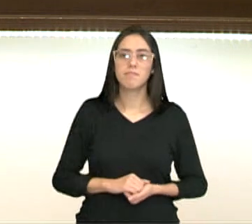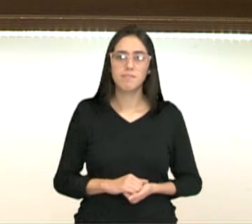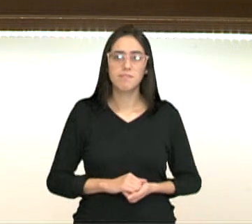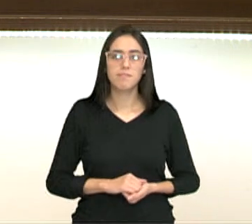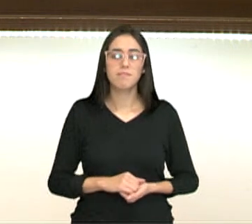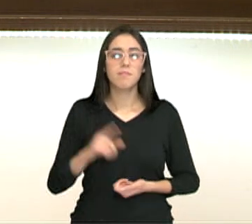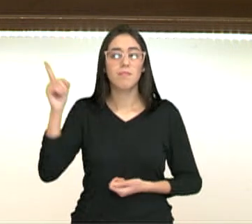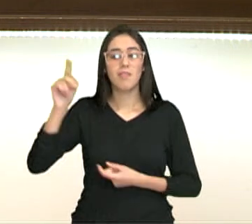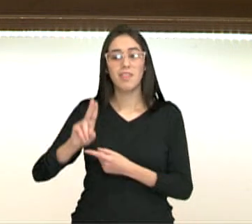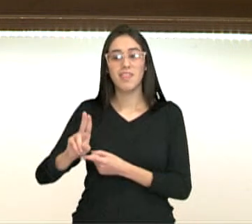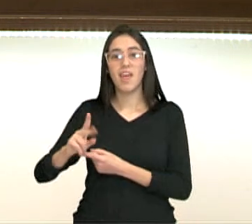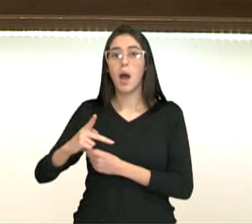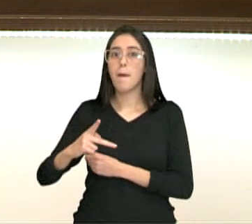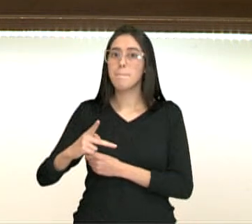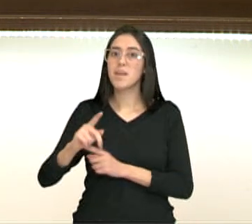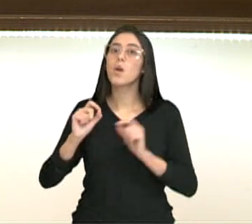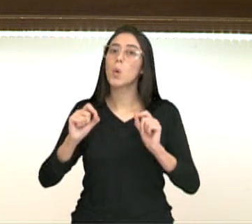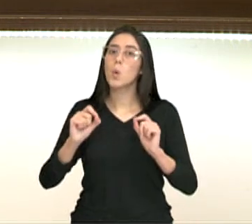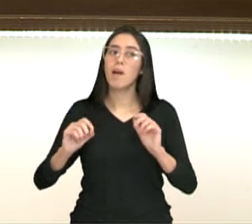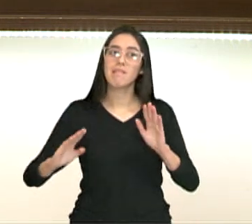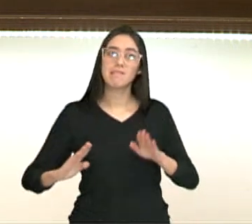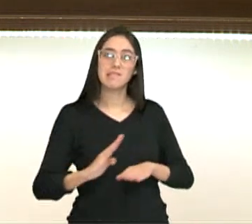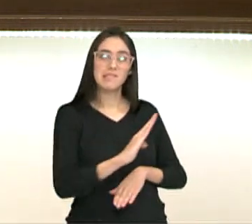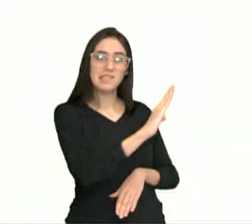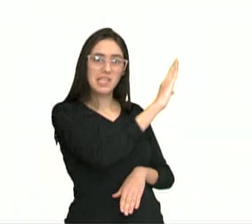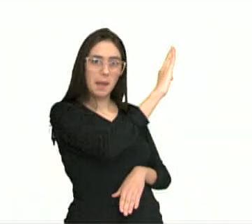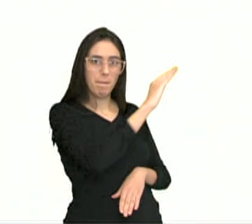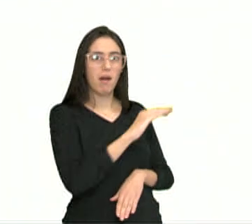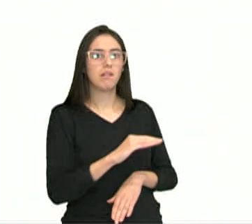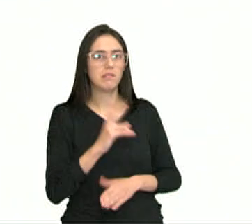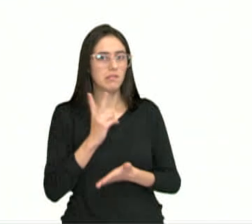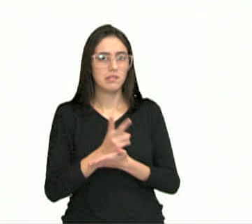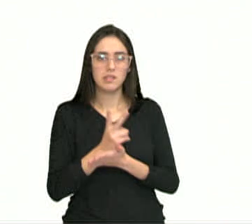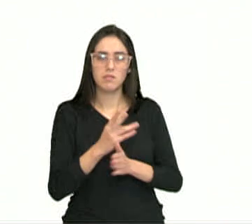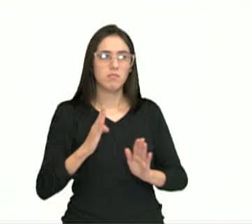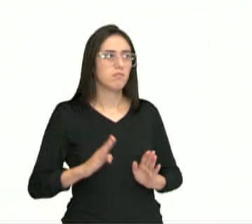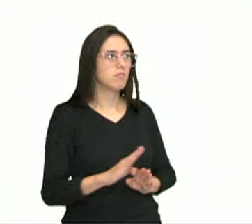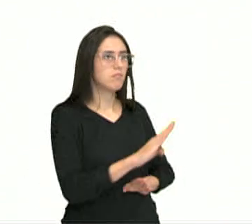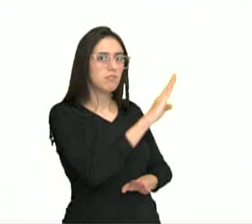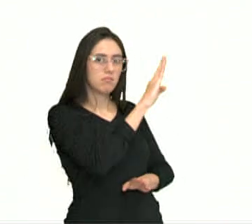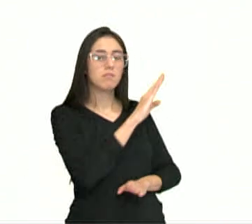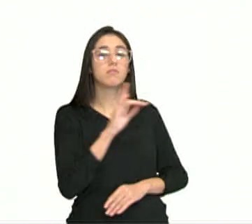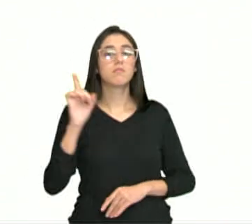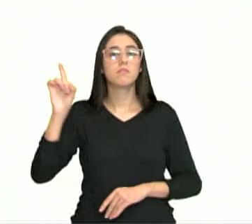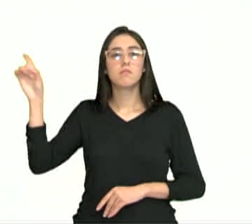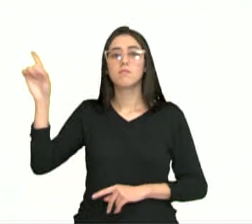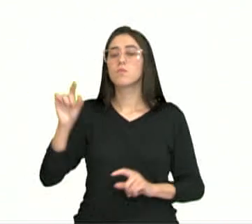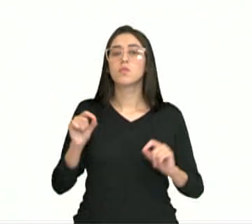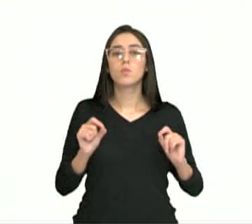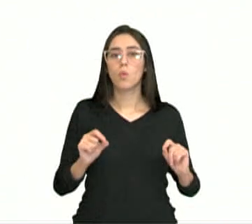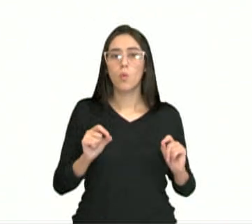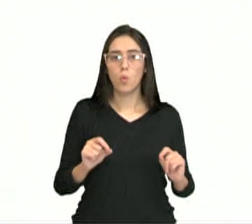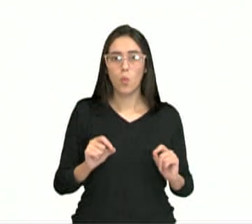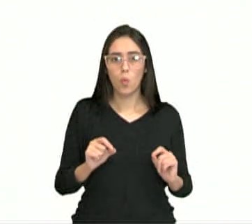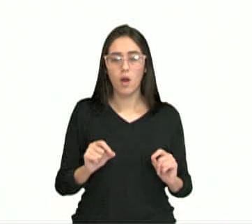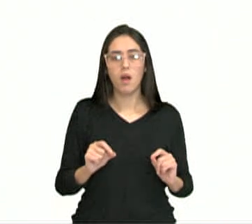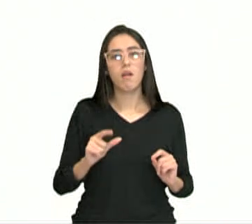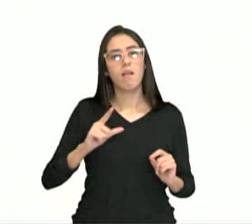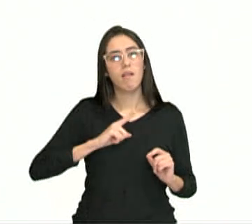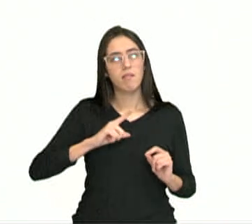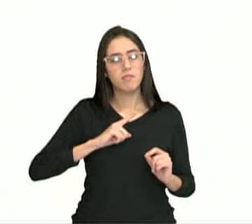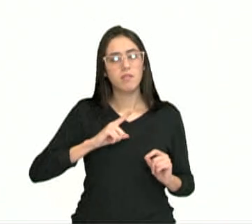seria ladeira abaixo, uphill é para cima. Então, neste tipo de modalidade, as provas são realizadas